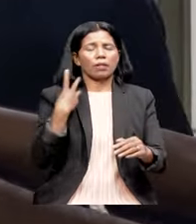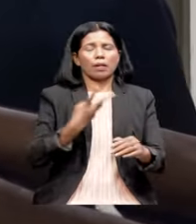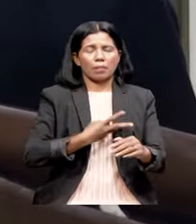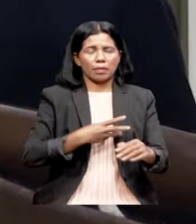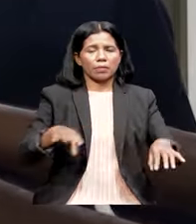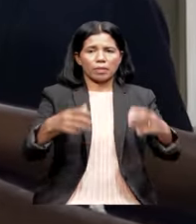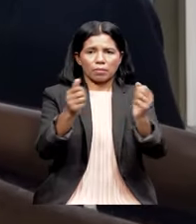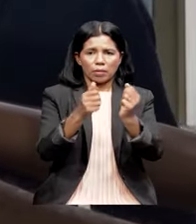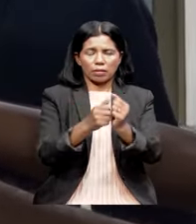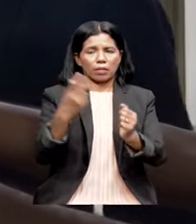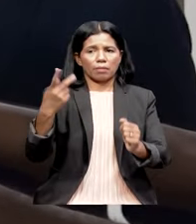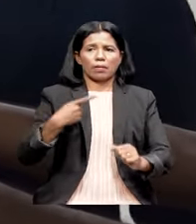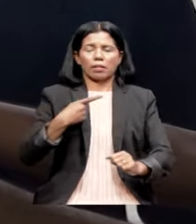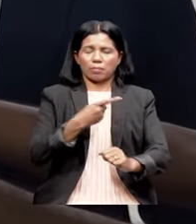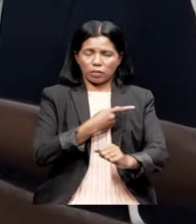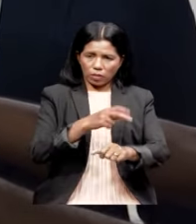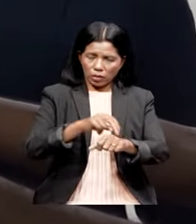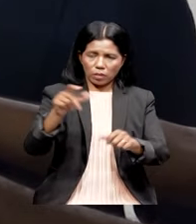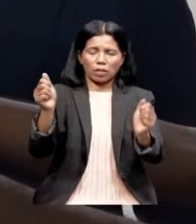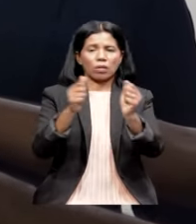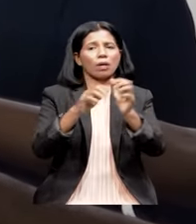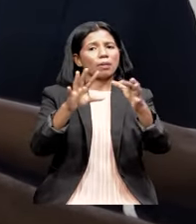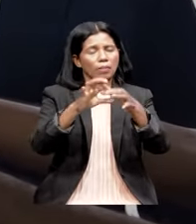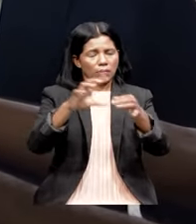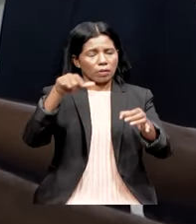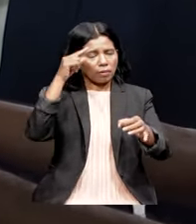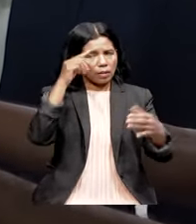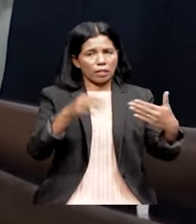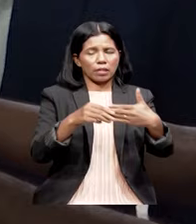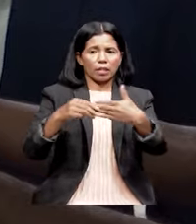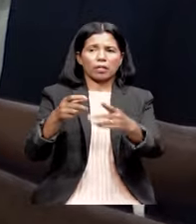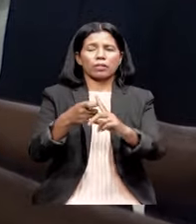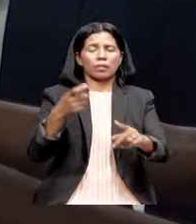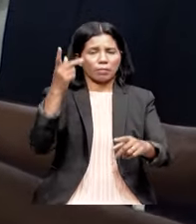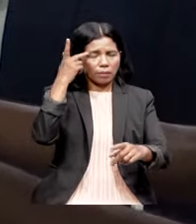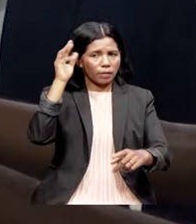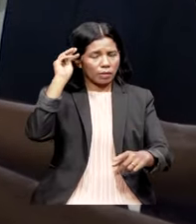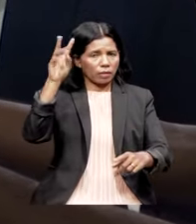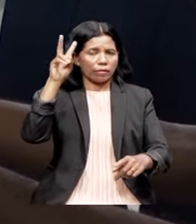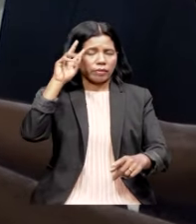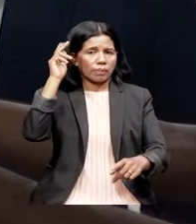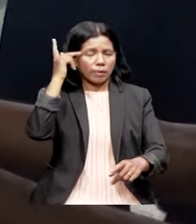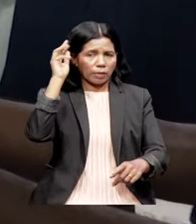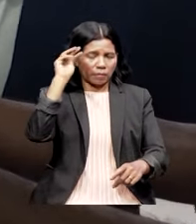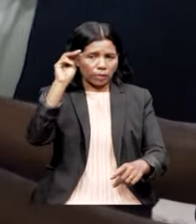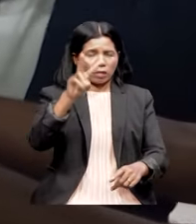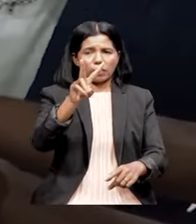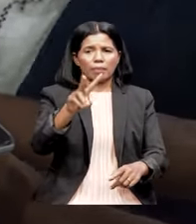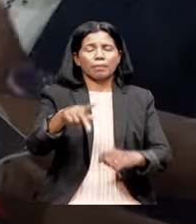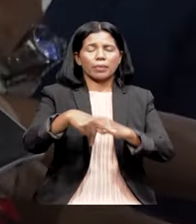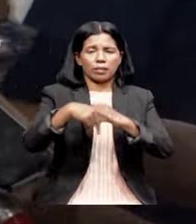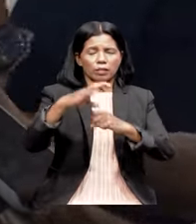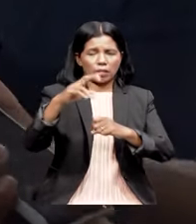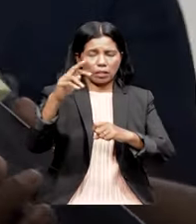Bem, mas ralo entre o parlamento nacional, ou membro do governo, de liu lidera o cidadania, primeiro-ministro ou vice-primeiro-ministro na Irlanda. Partido CNRT, no